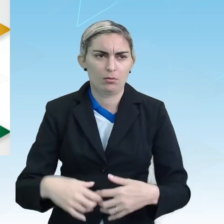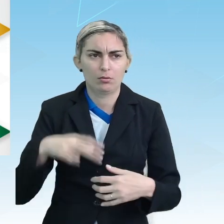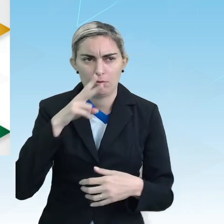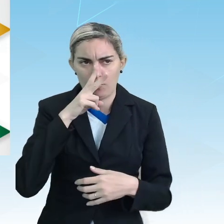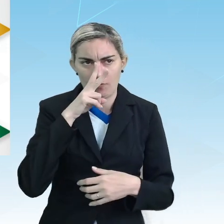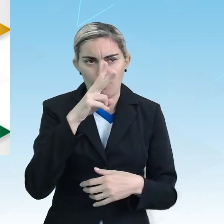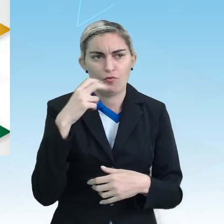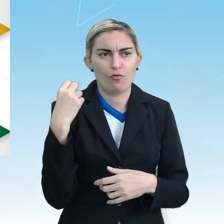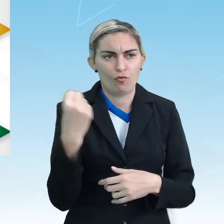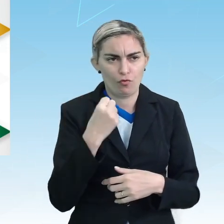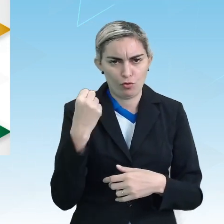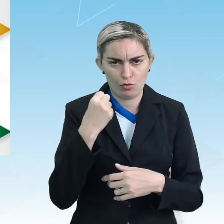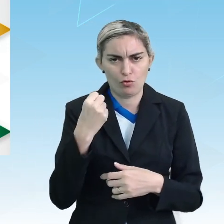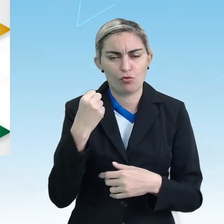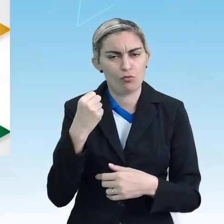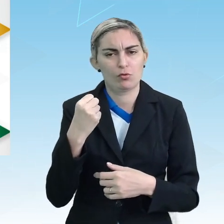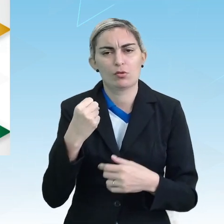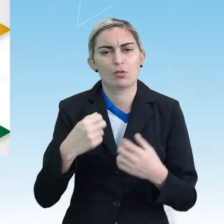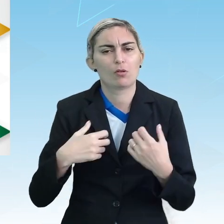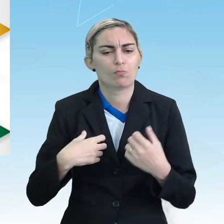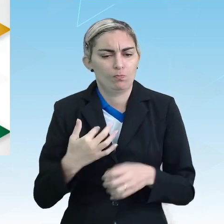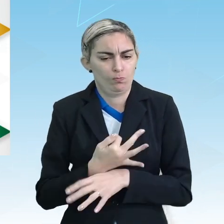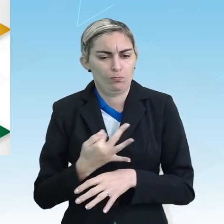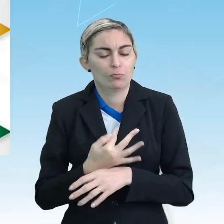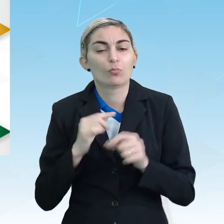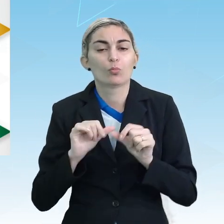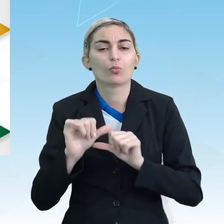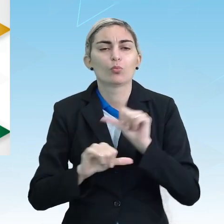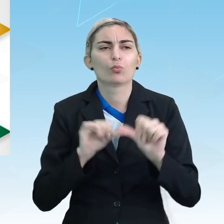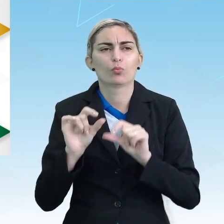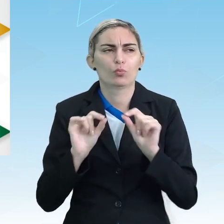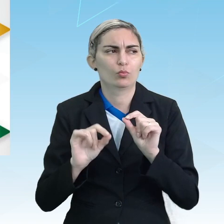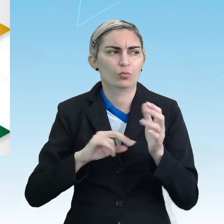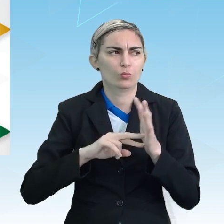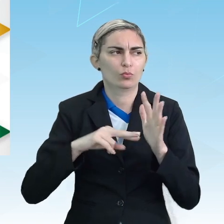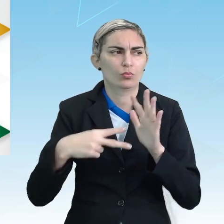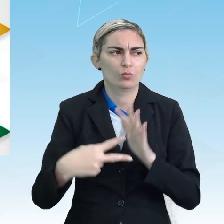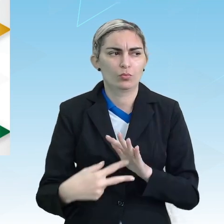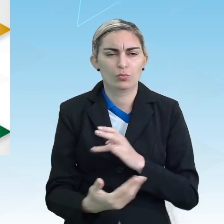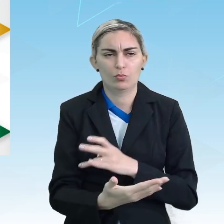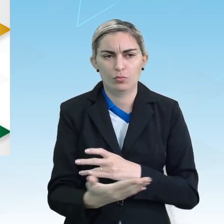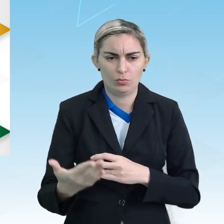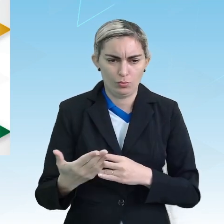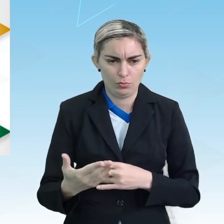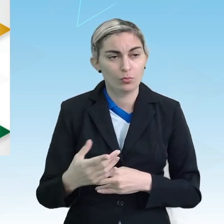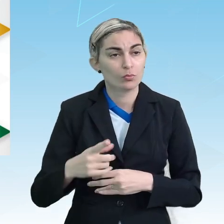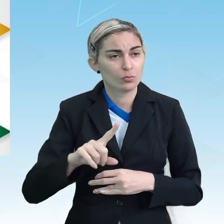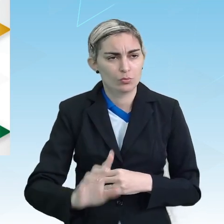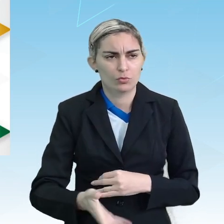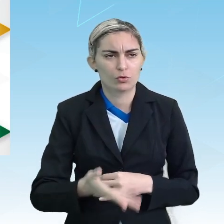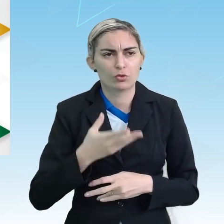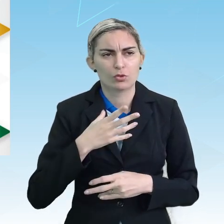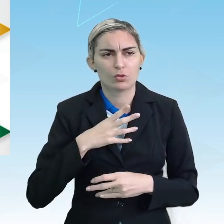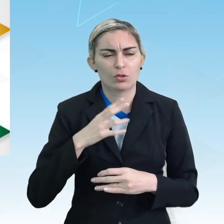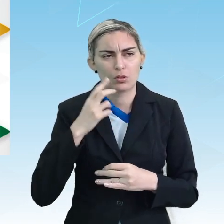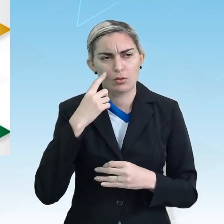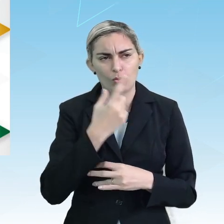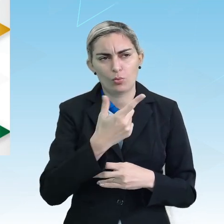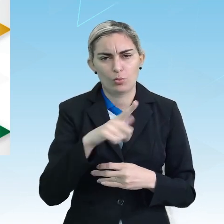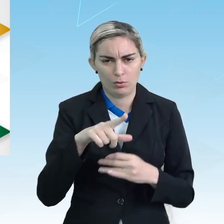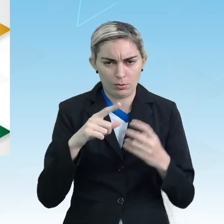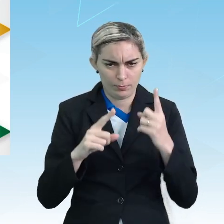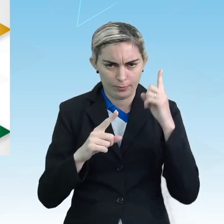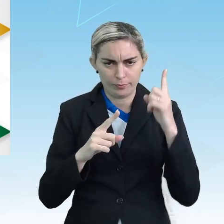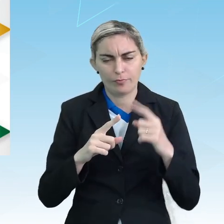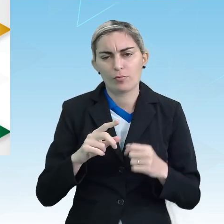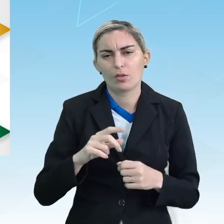força resistente. O que é que vai mudar? O sentido da força. Já na rodana móvel,